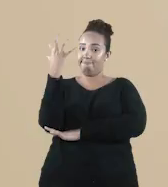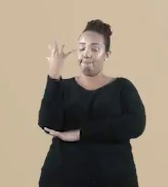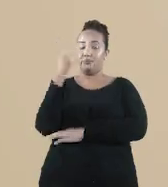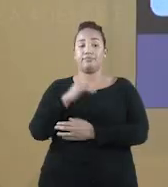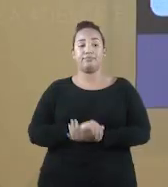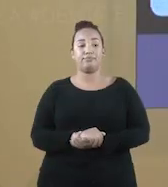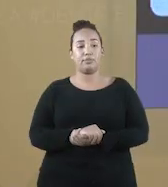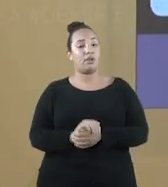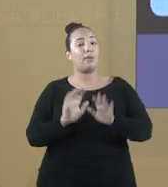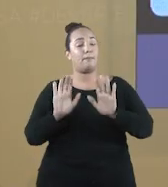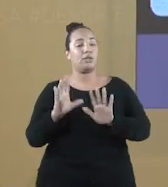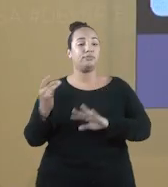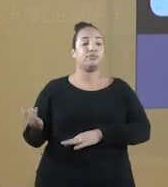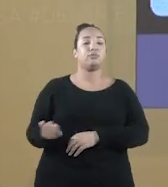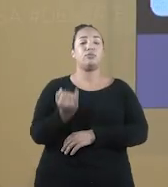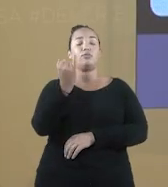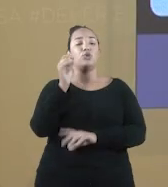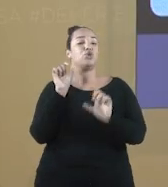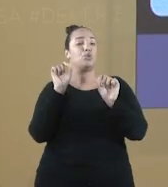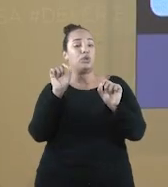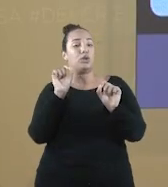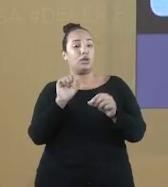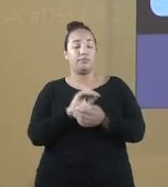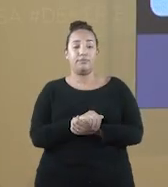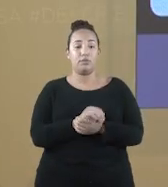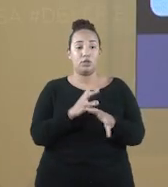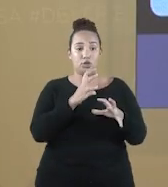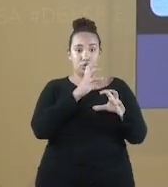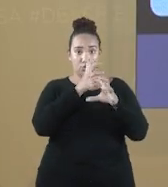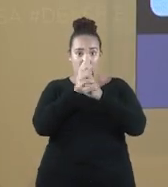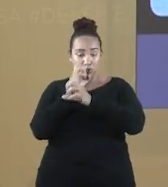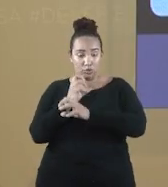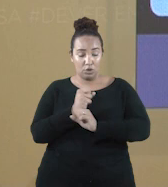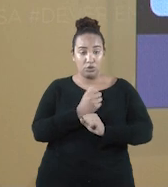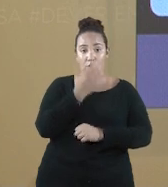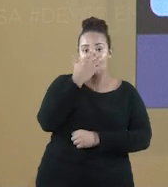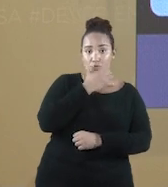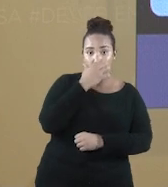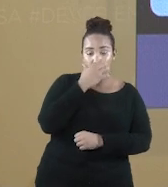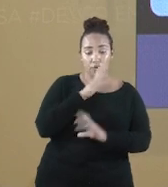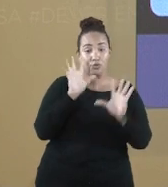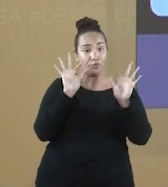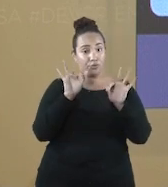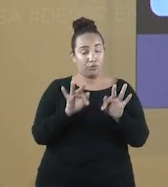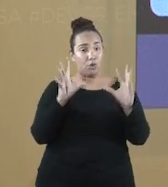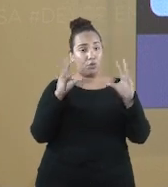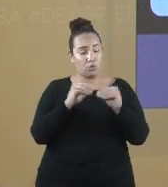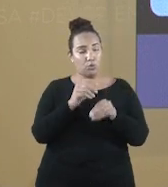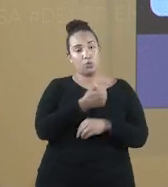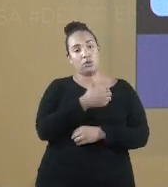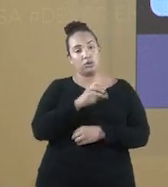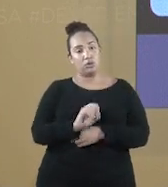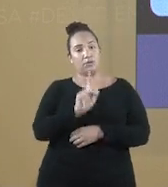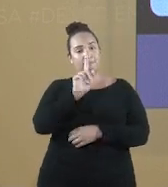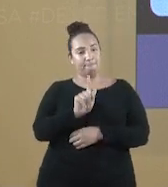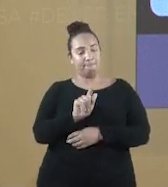abacaxis. Porém, o importante é que a soma da massa das frutas cheguem juntos